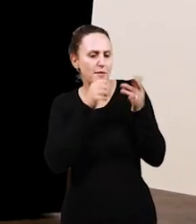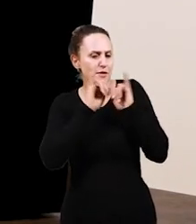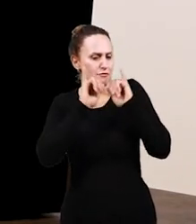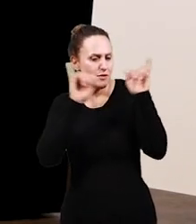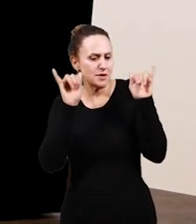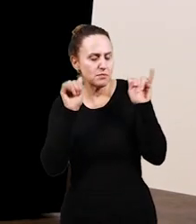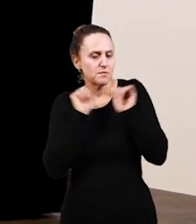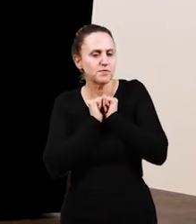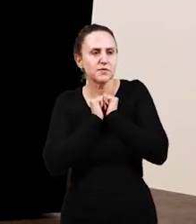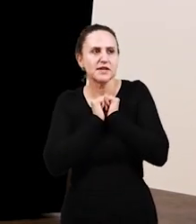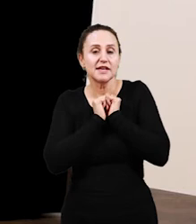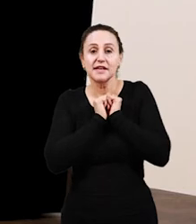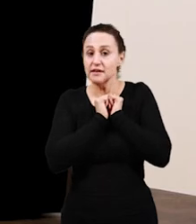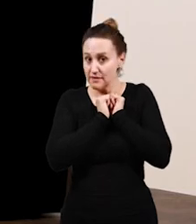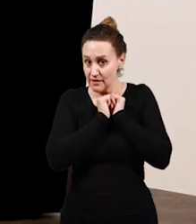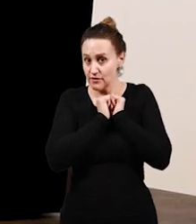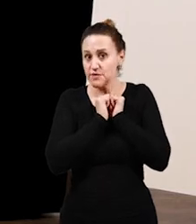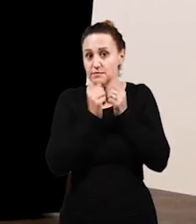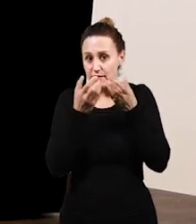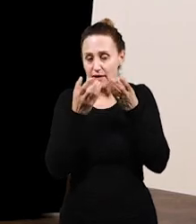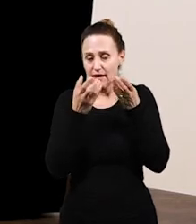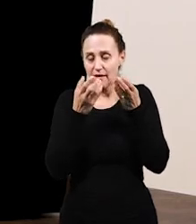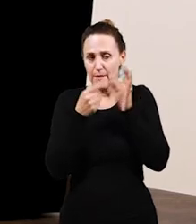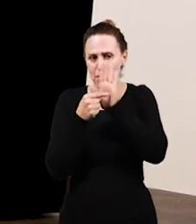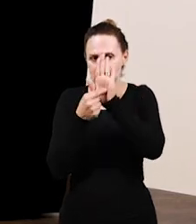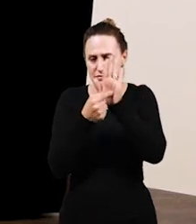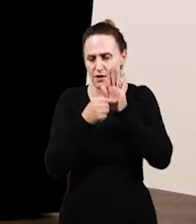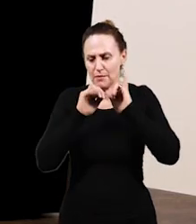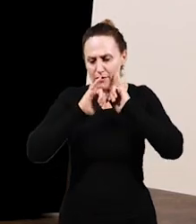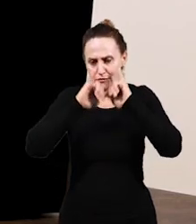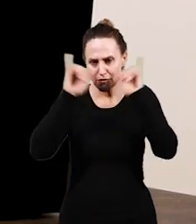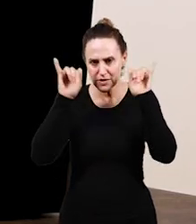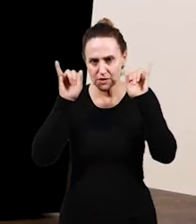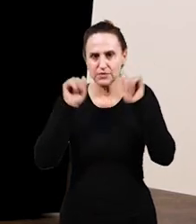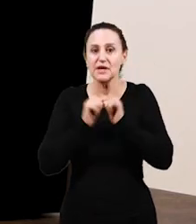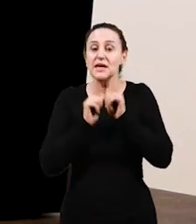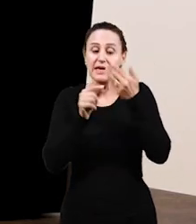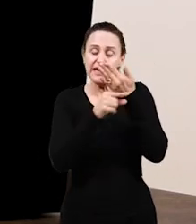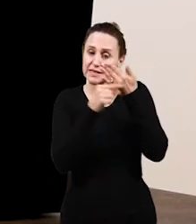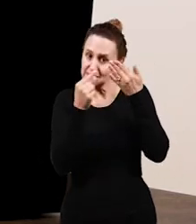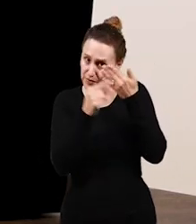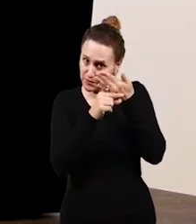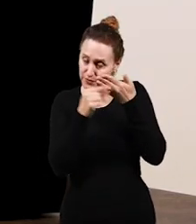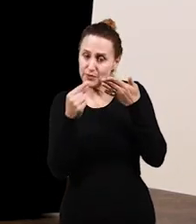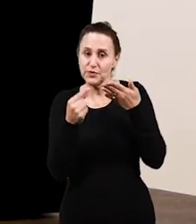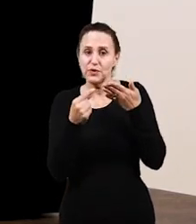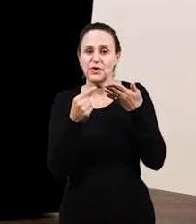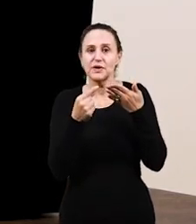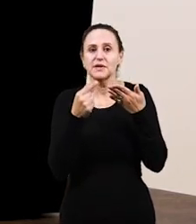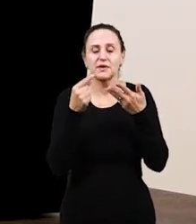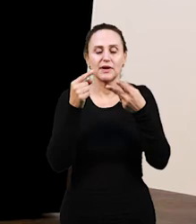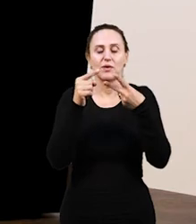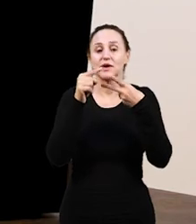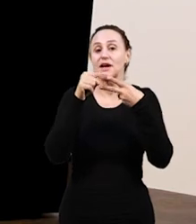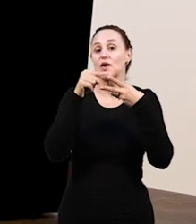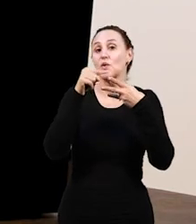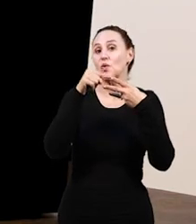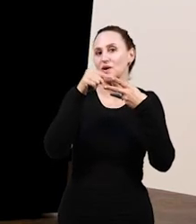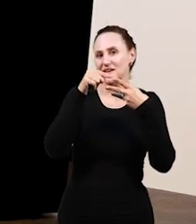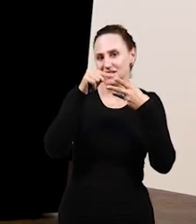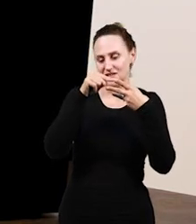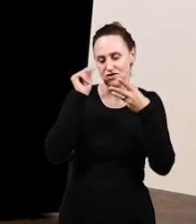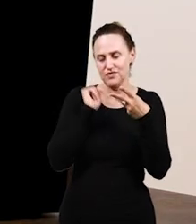notícia do jornal é transmitir uma informação então do ponto de vista do píer é uma função cognitiva né